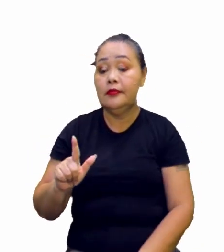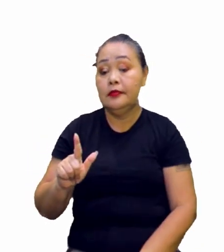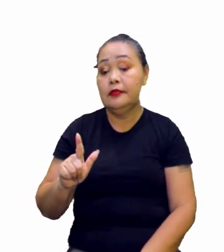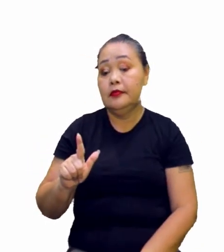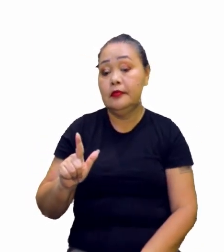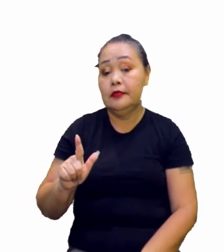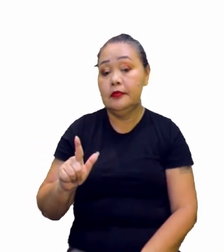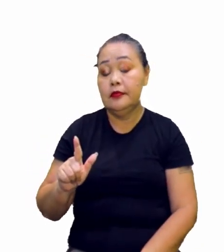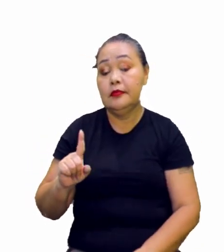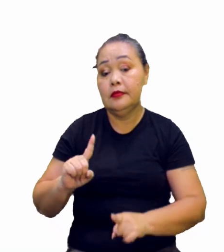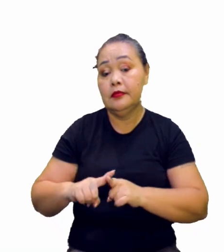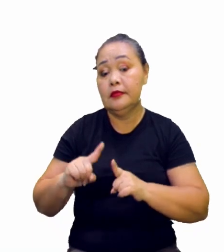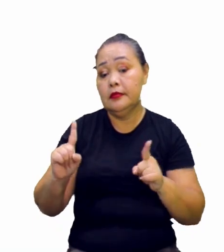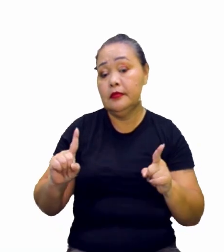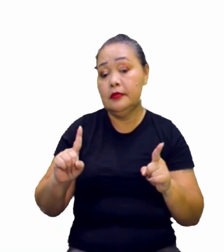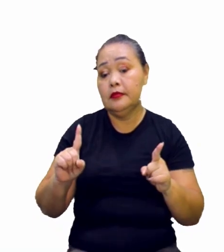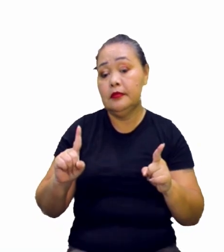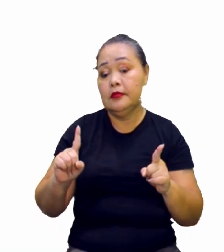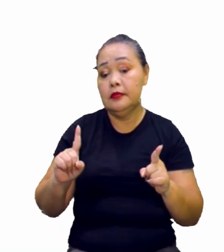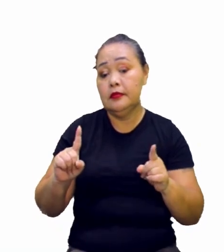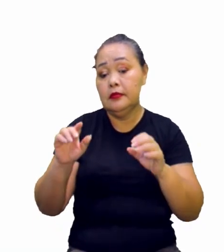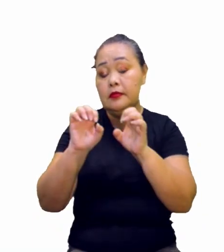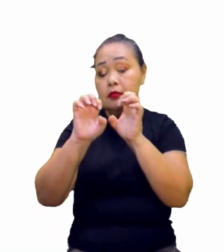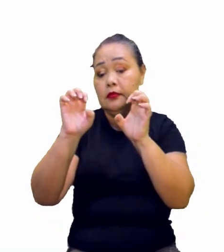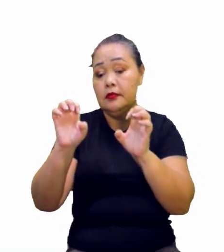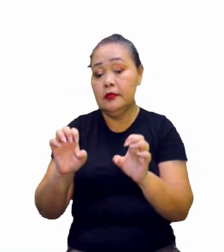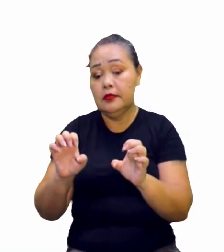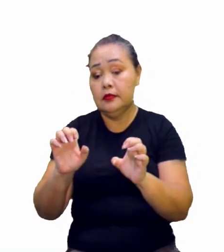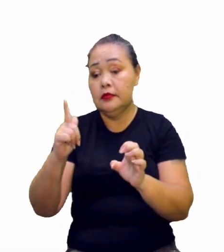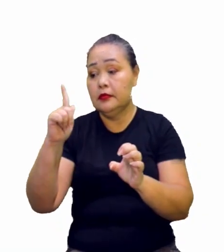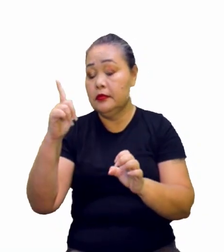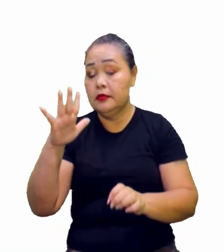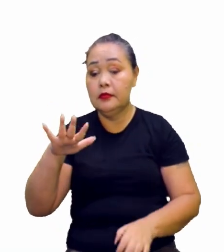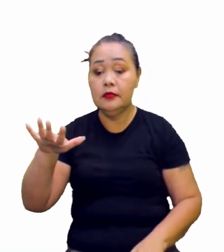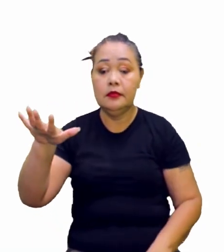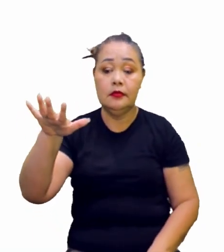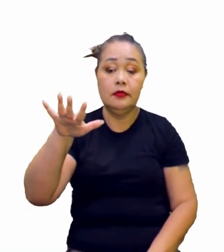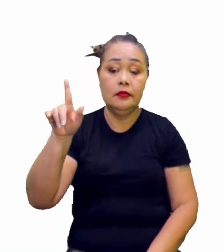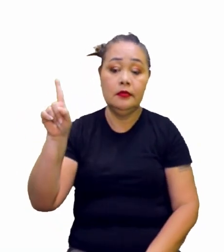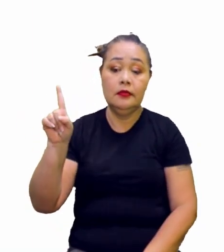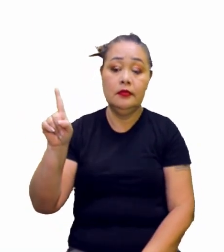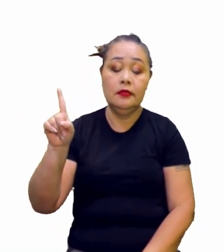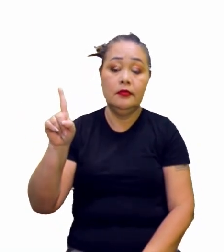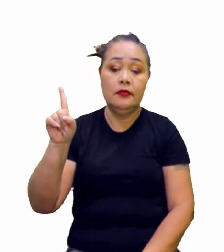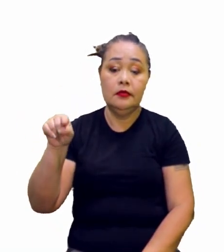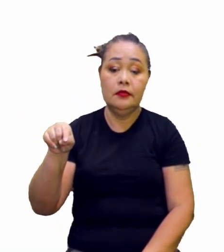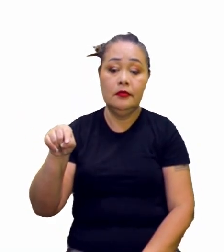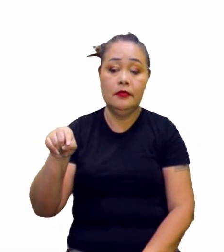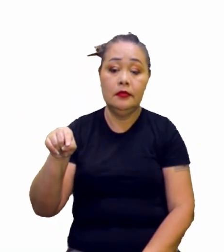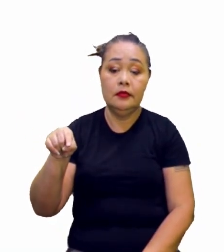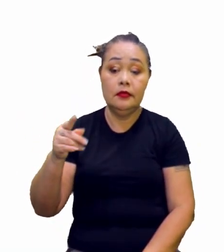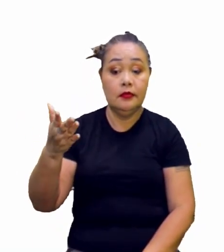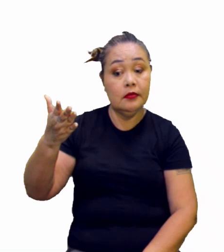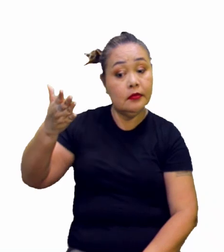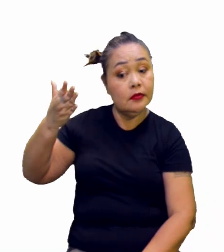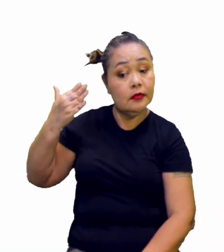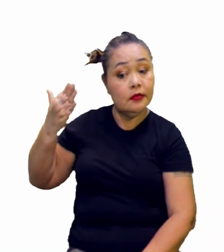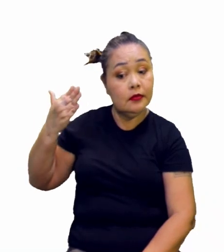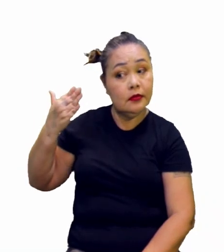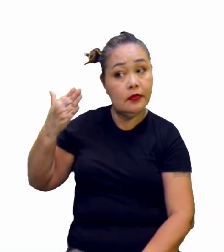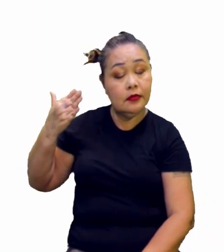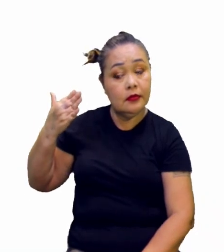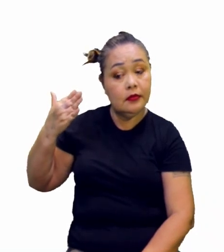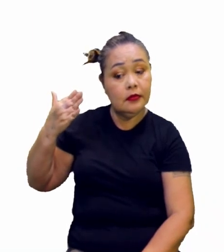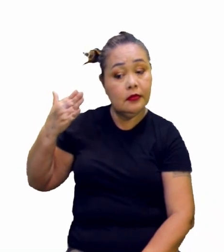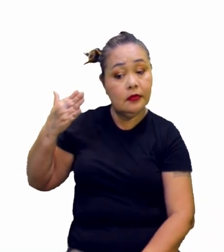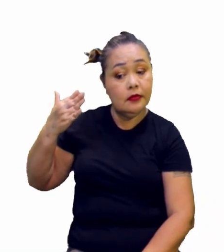vegetal, mas a alteração da estrutura geológica. Isso é ao passar do tempo,